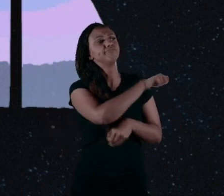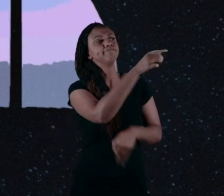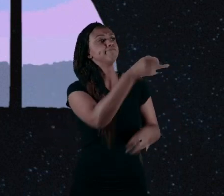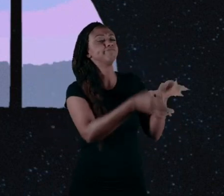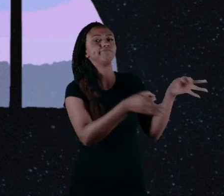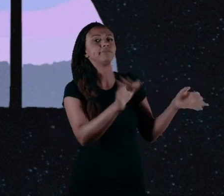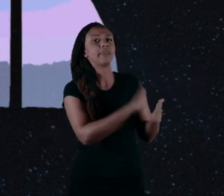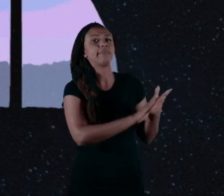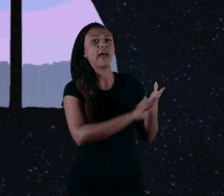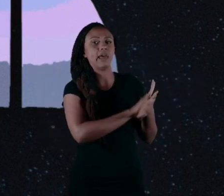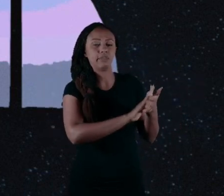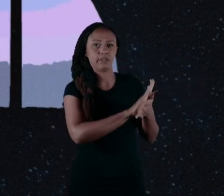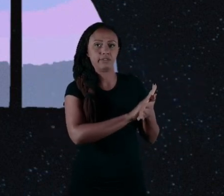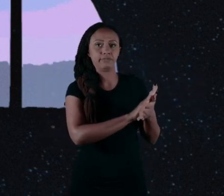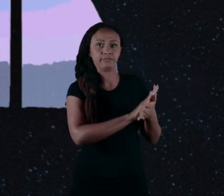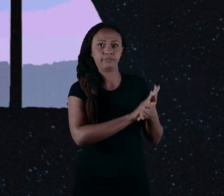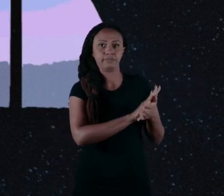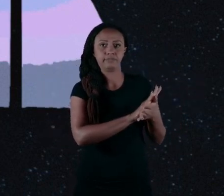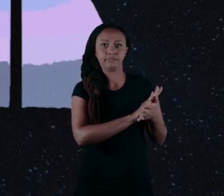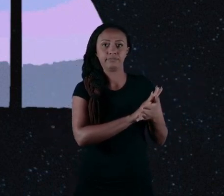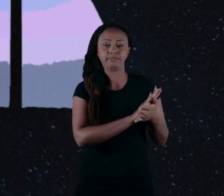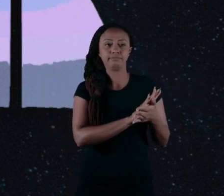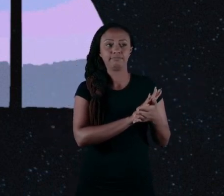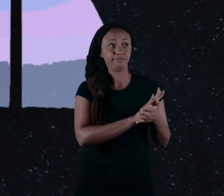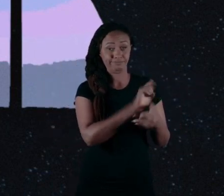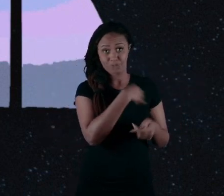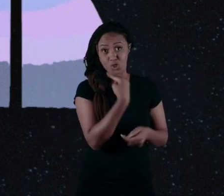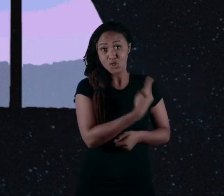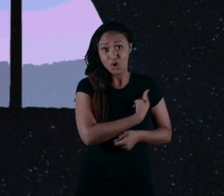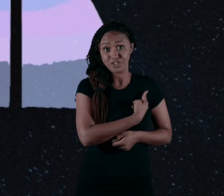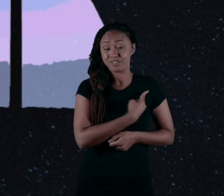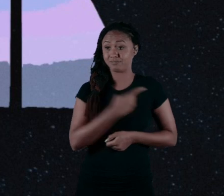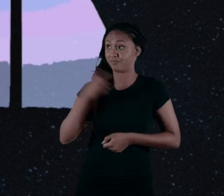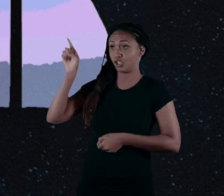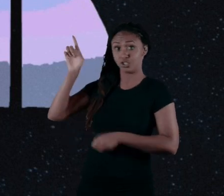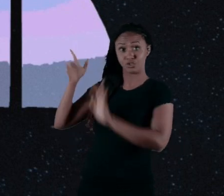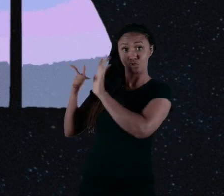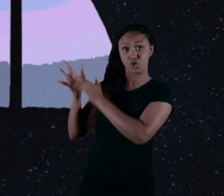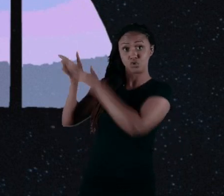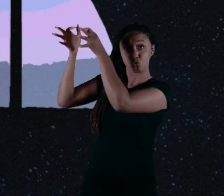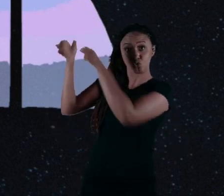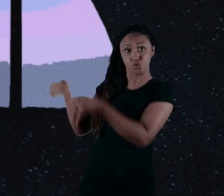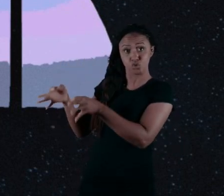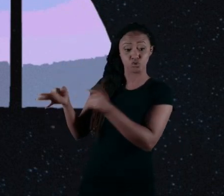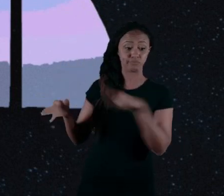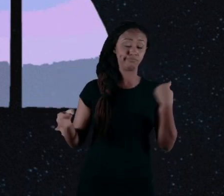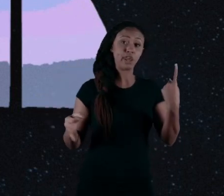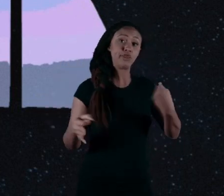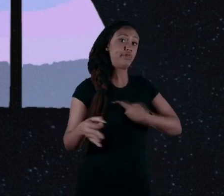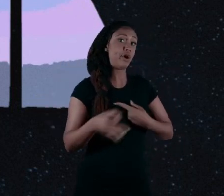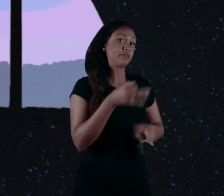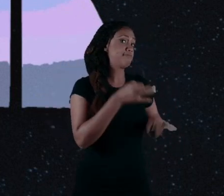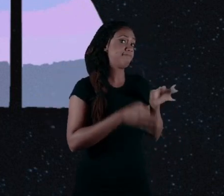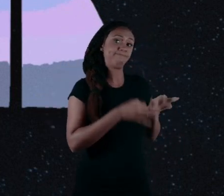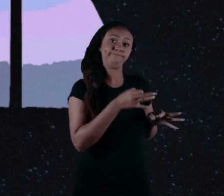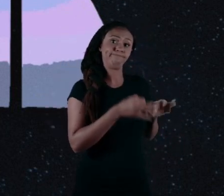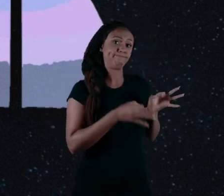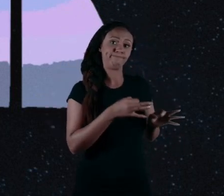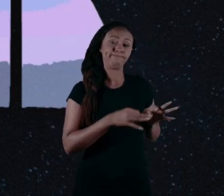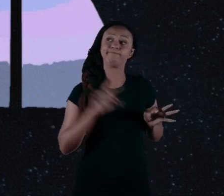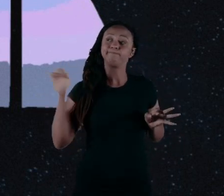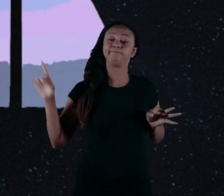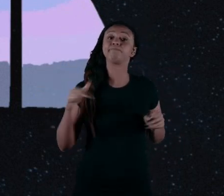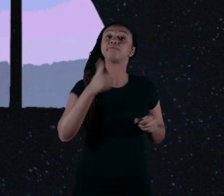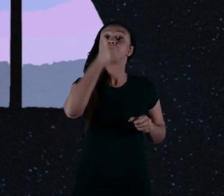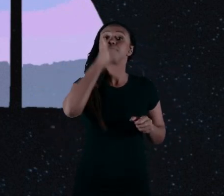juntos? Só que a gente vai dizer assim: o justo por nós. Diga: o justo por nós. O justo por nós. para conduzir-vos a Deus, morto